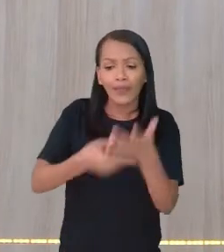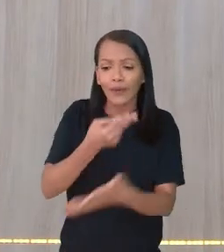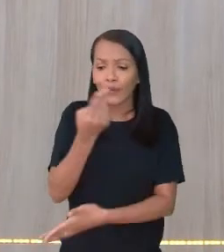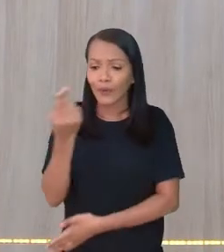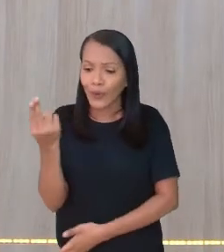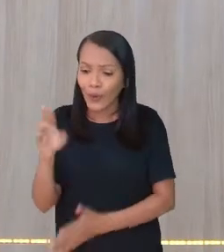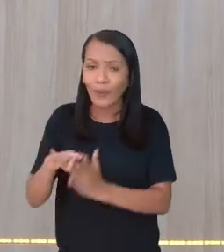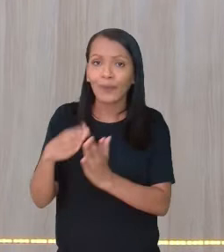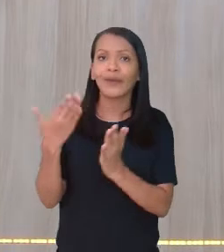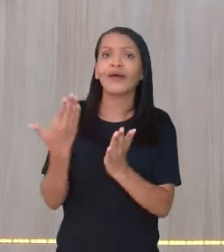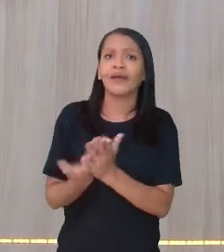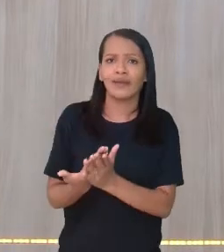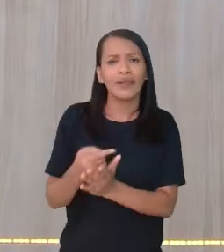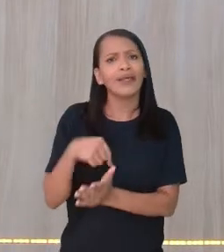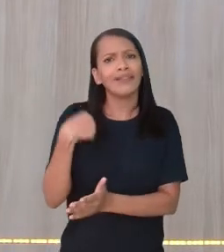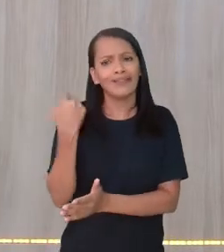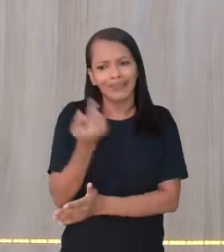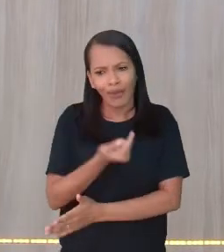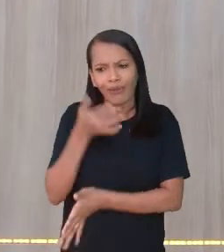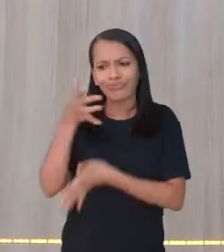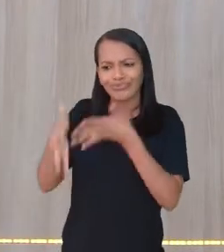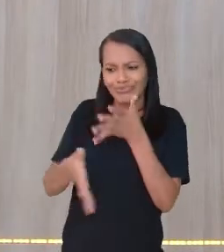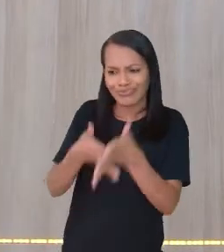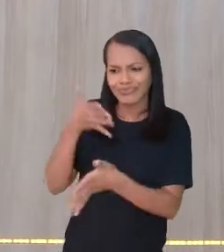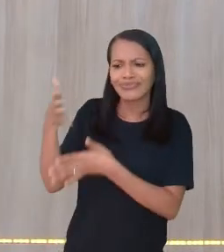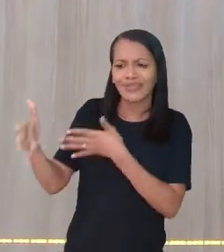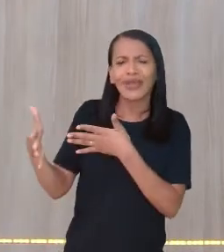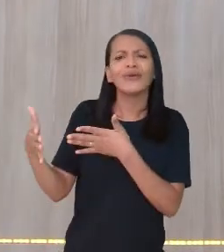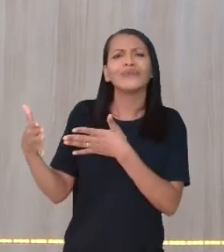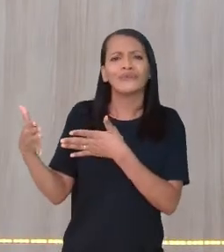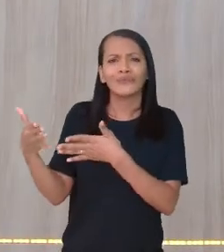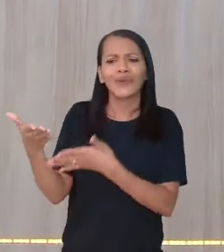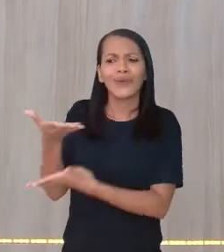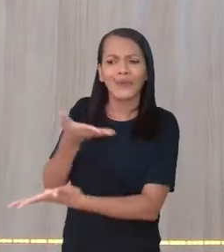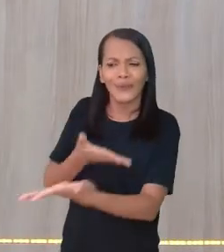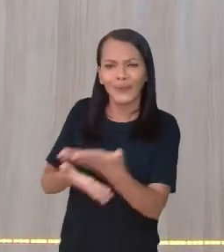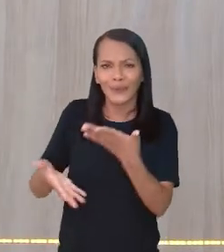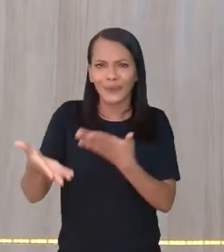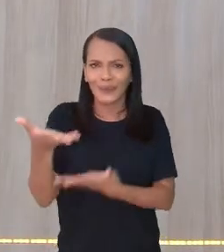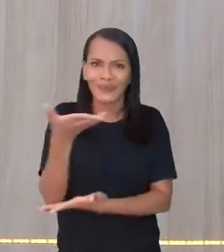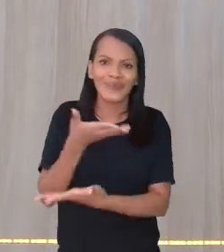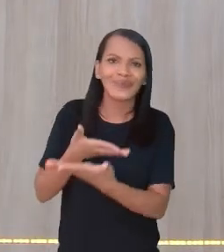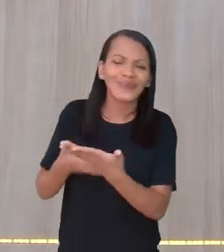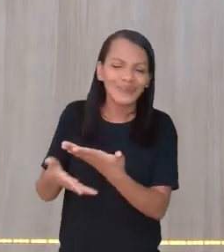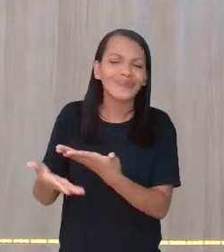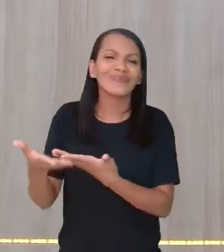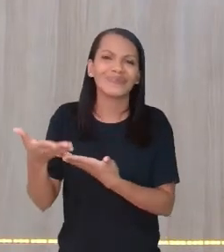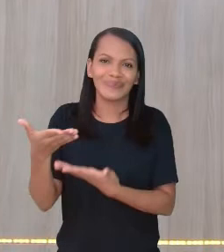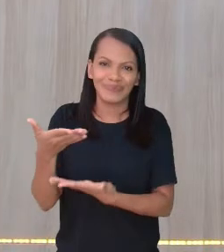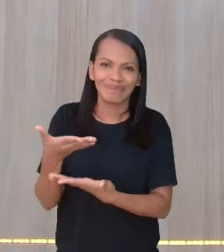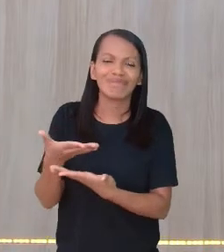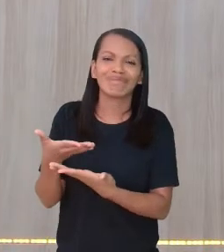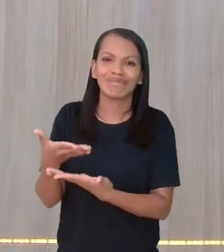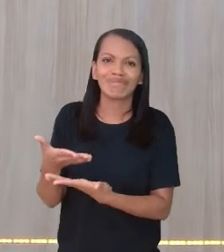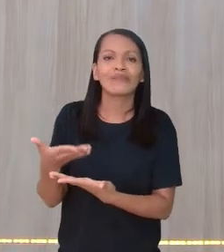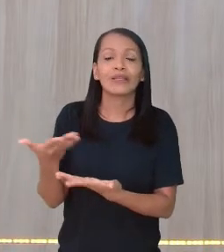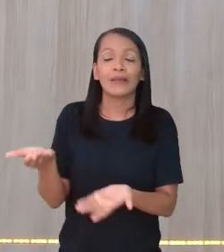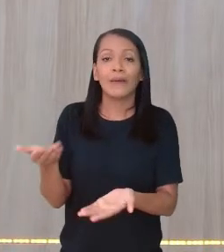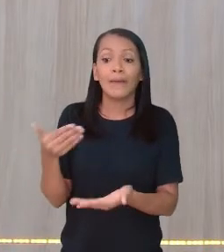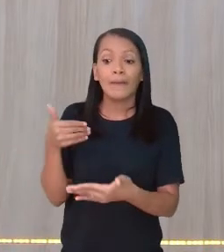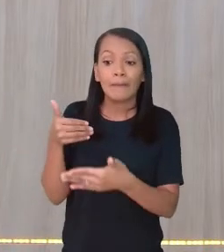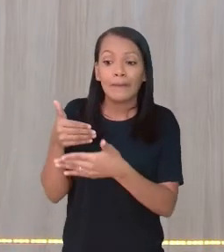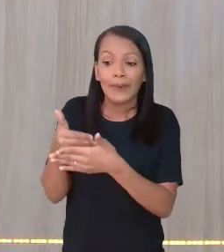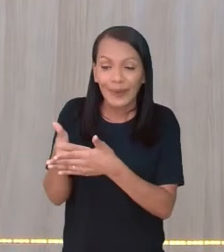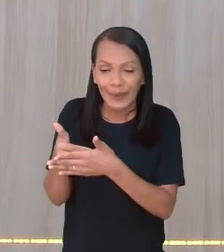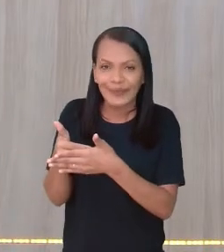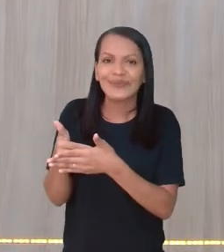falando aqui o seu nome para que a gente tenha aí uma ligação, certo? Mesmo que não seja tão próxima e muitas